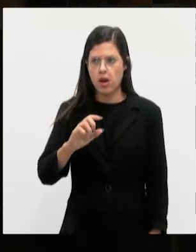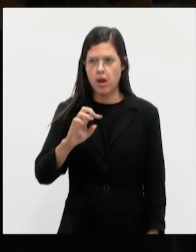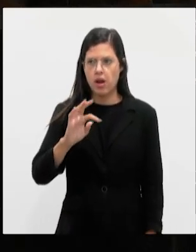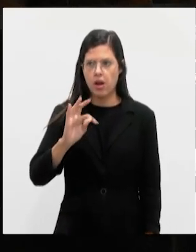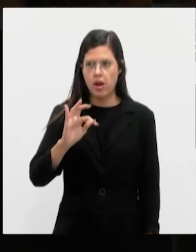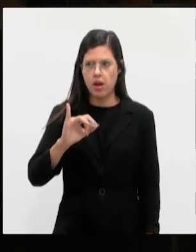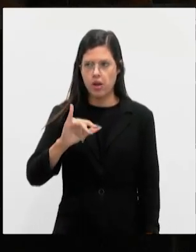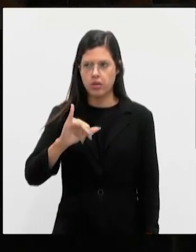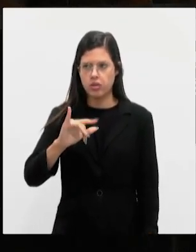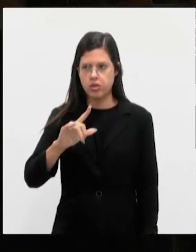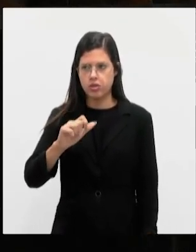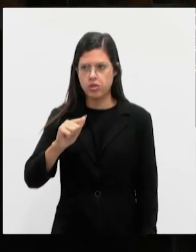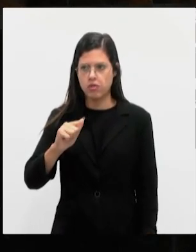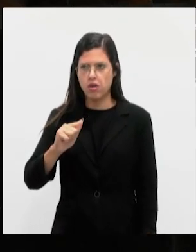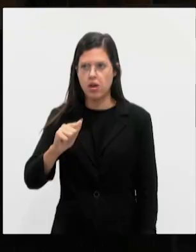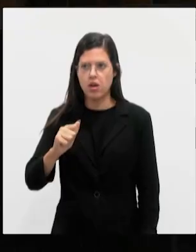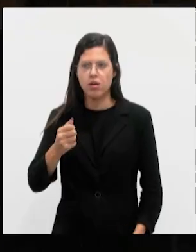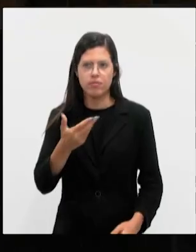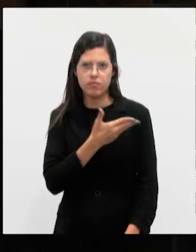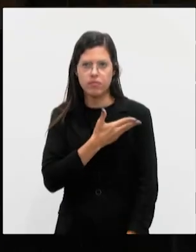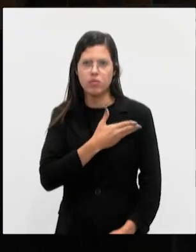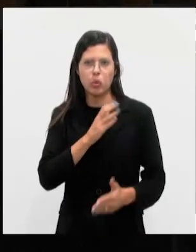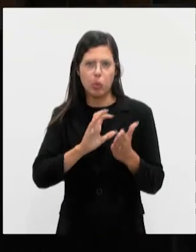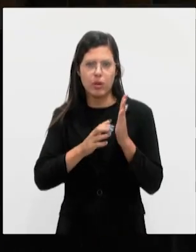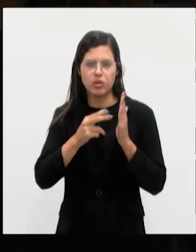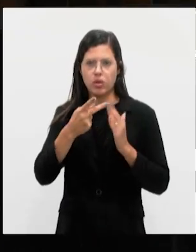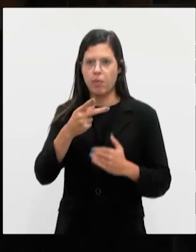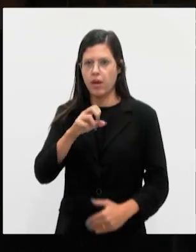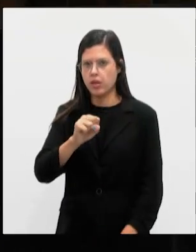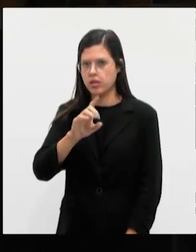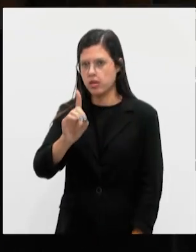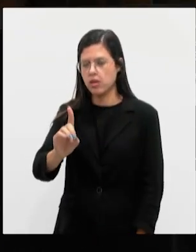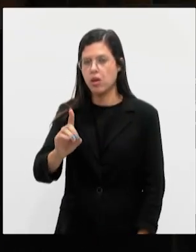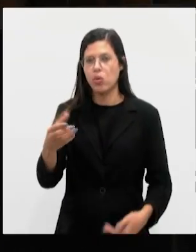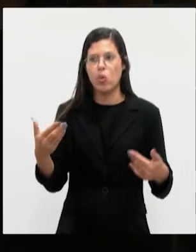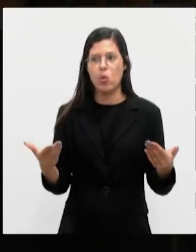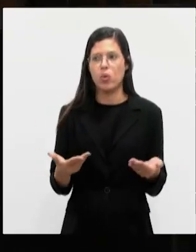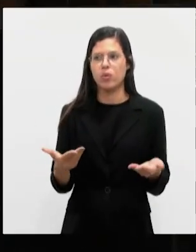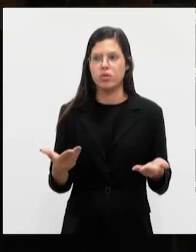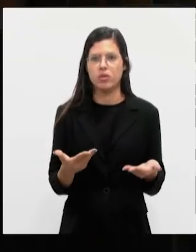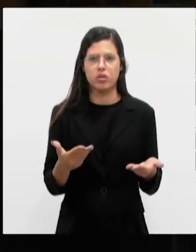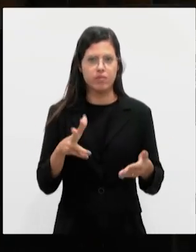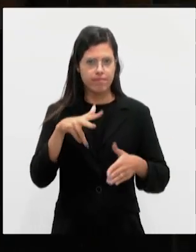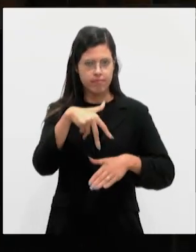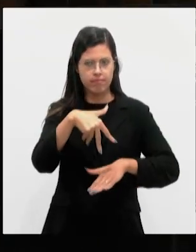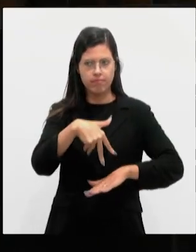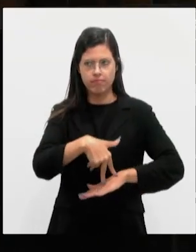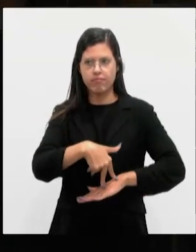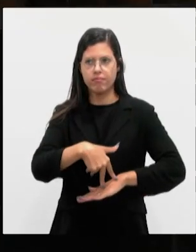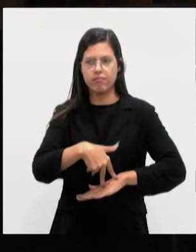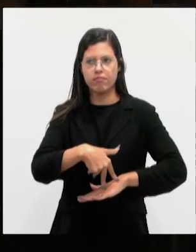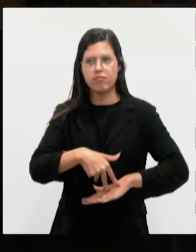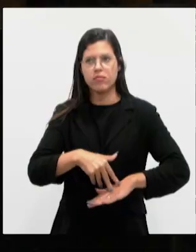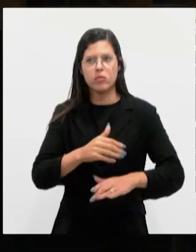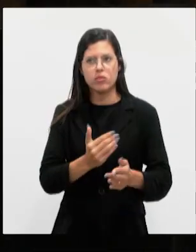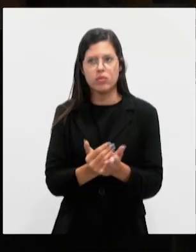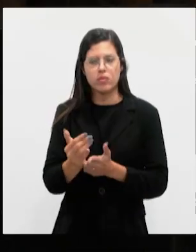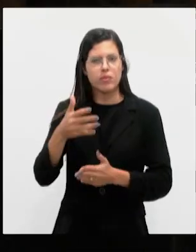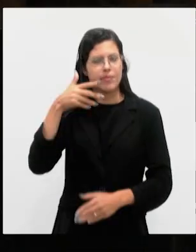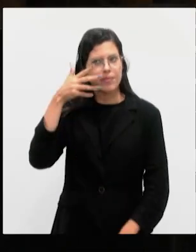Nunes, colega de PSD. Hoje, o que me traz a fala nesse expediente